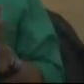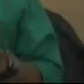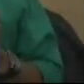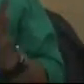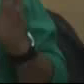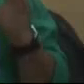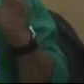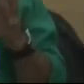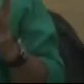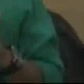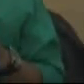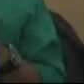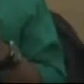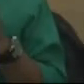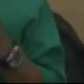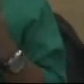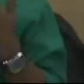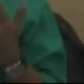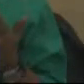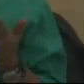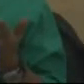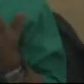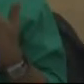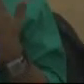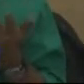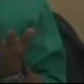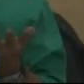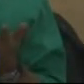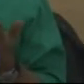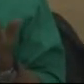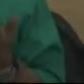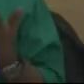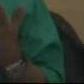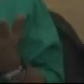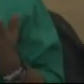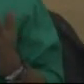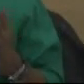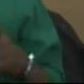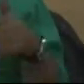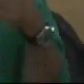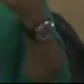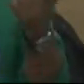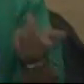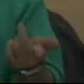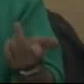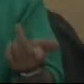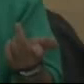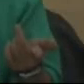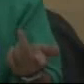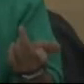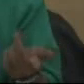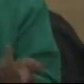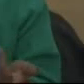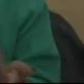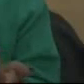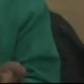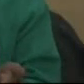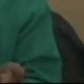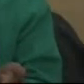estar ligado só nisso, né, não podemos nos esquecer de divulgar e valorizar o contrário,